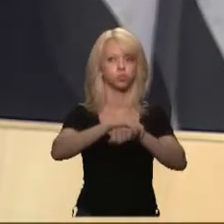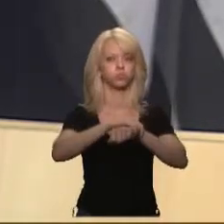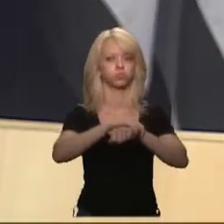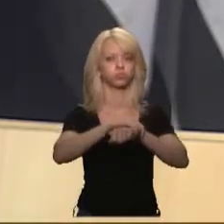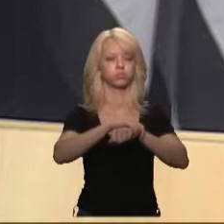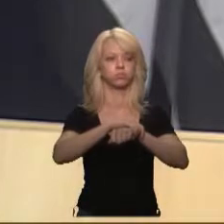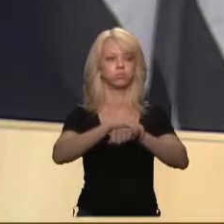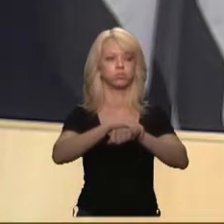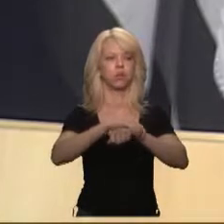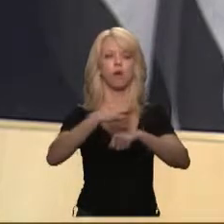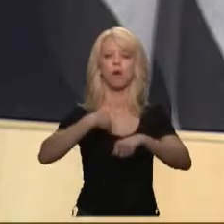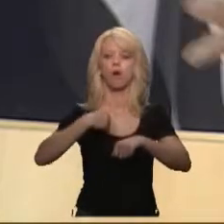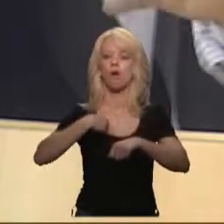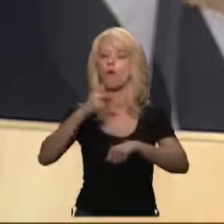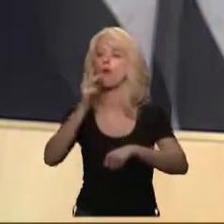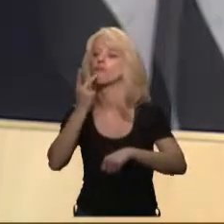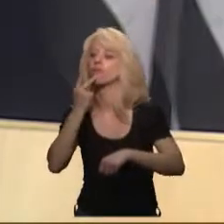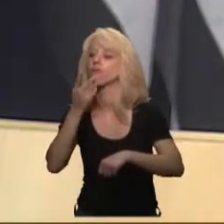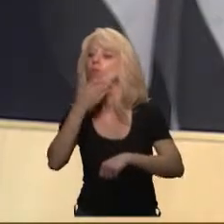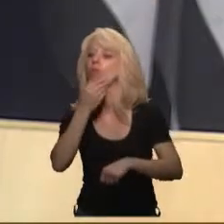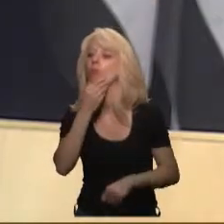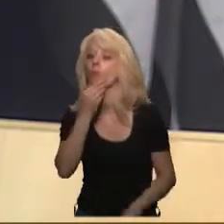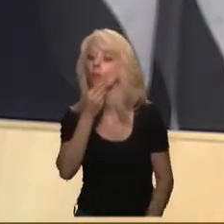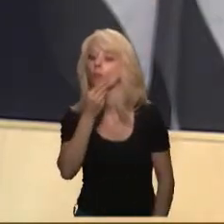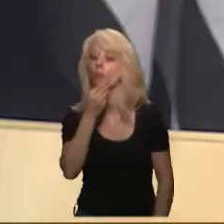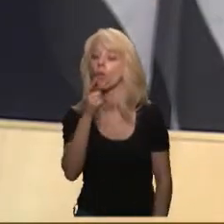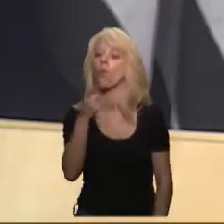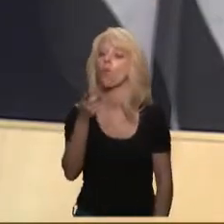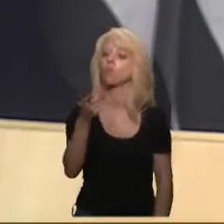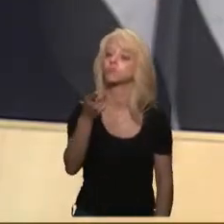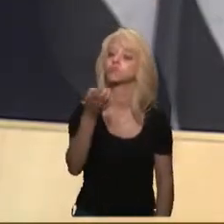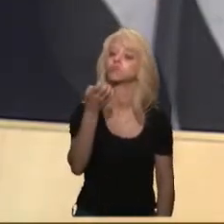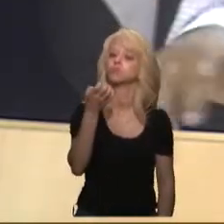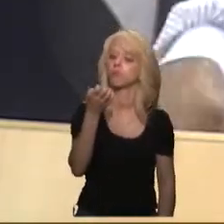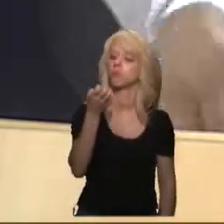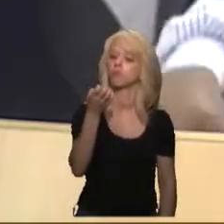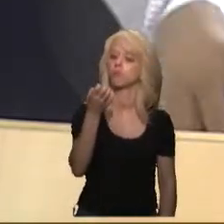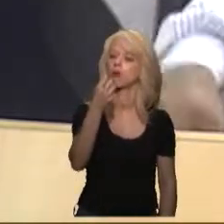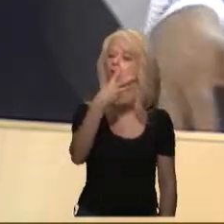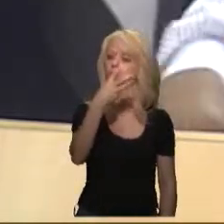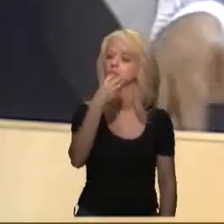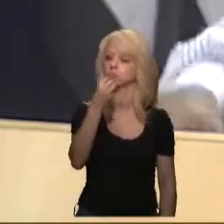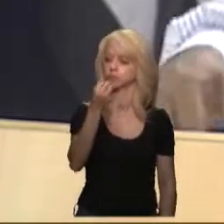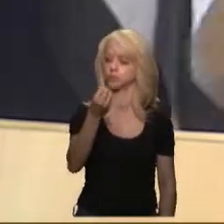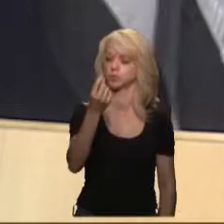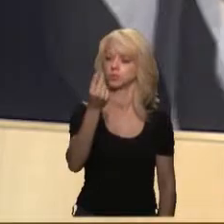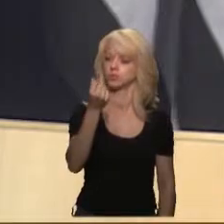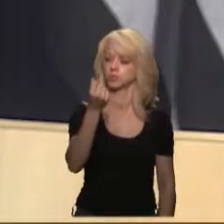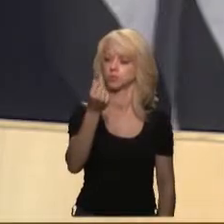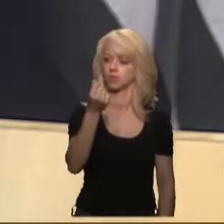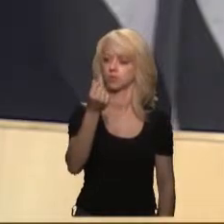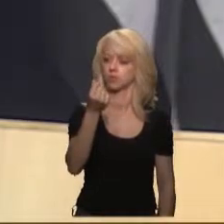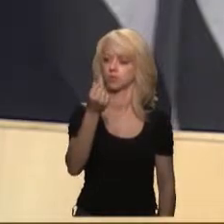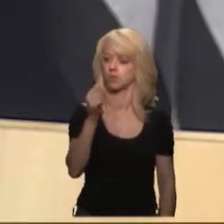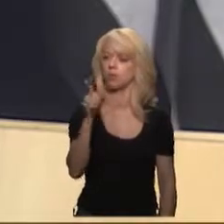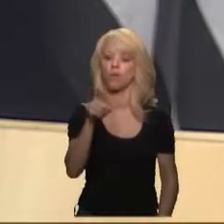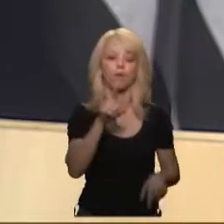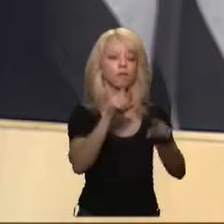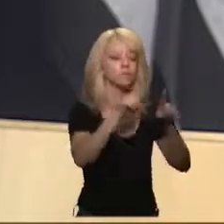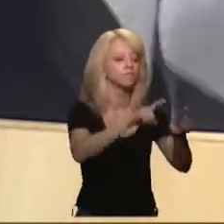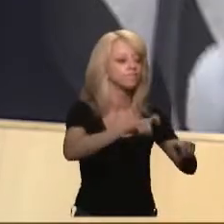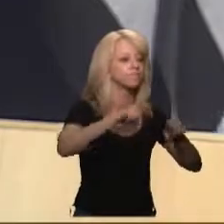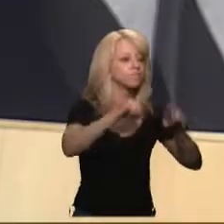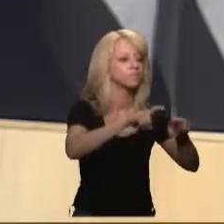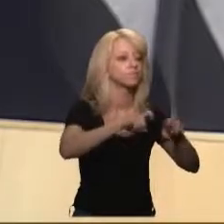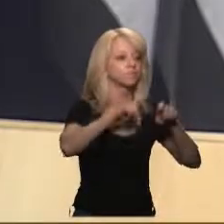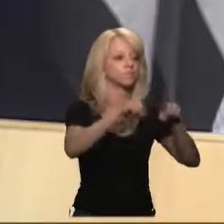Aí, fui procurando o do almoço para dar almoço para ele, cadê? Tinha dado uns duas enxadadinhas lá e deixou enxado, e aí,